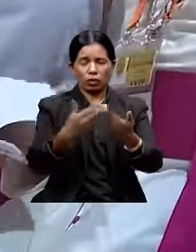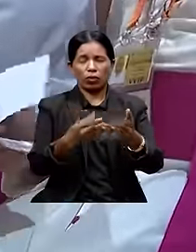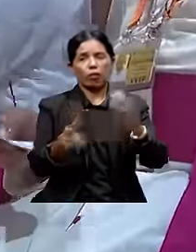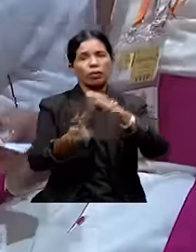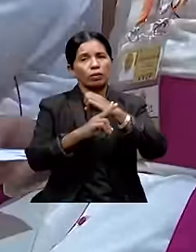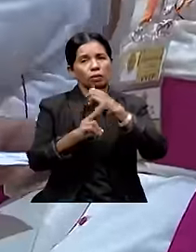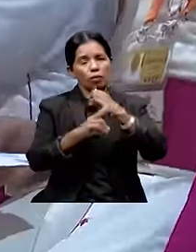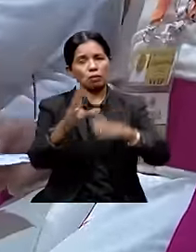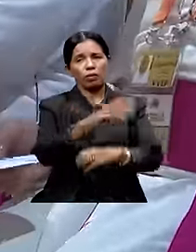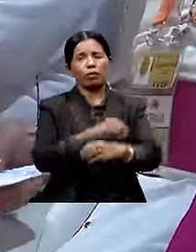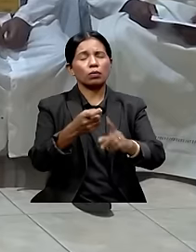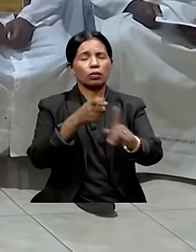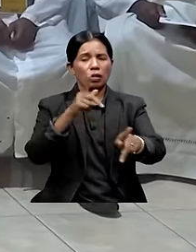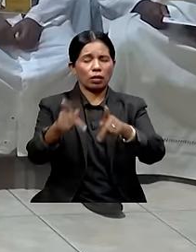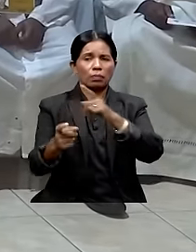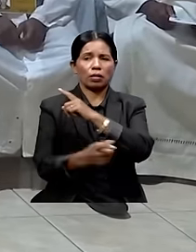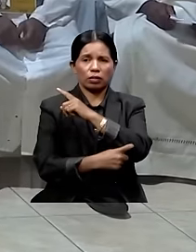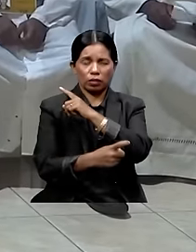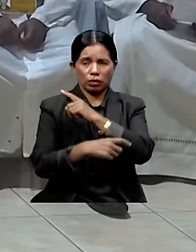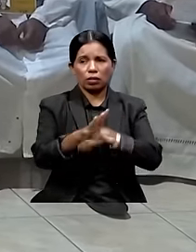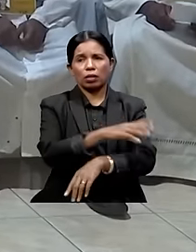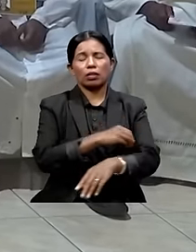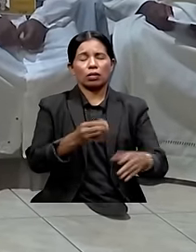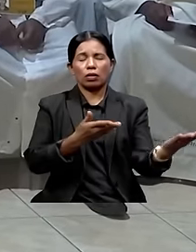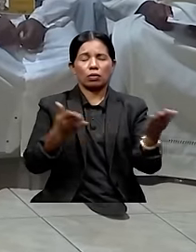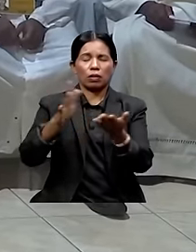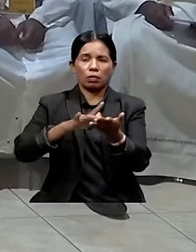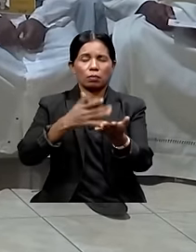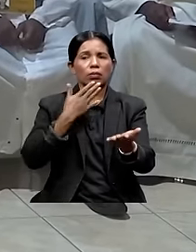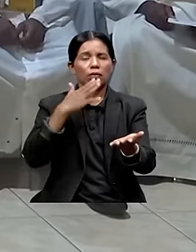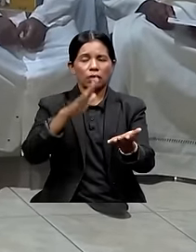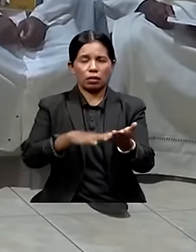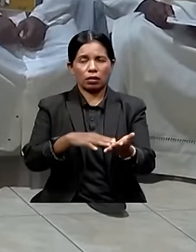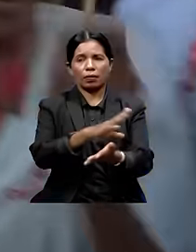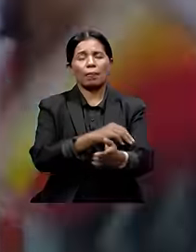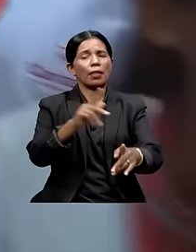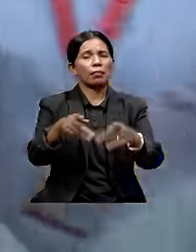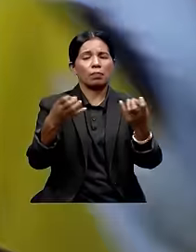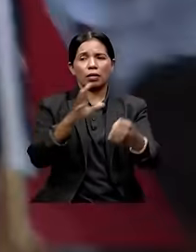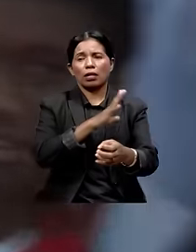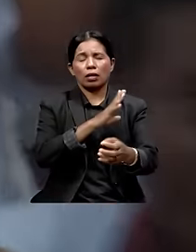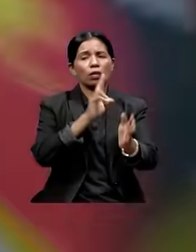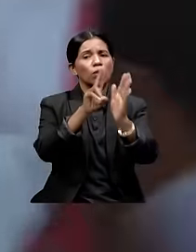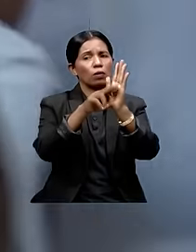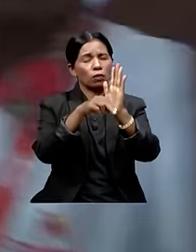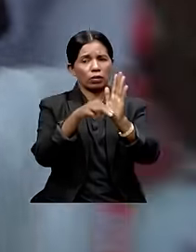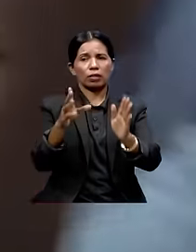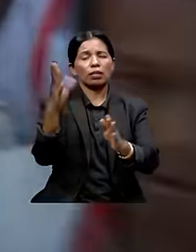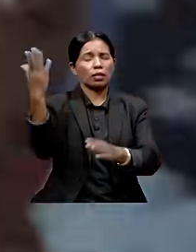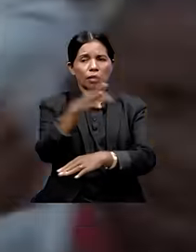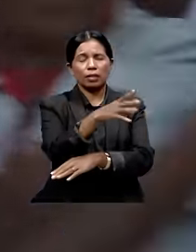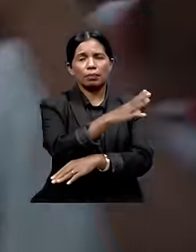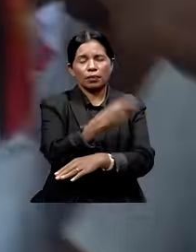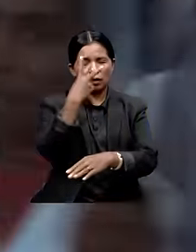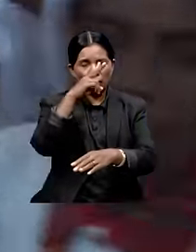vítima, husi torturação, também reta acusação, lore moruk at cabuan. Ema barak makhin oras ba oras si estrada at bilhare